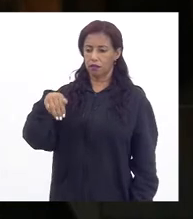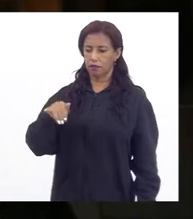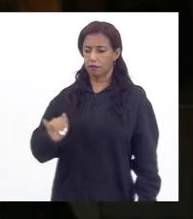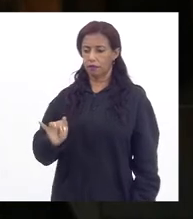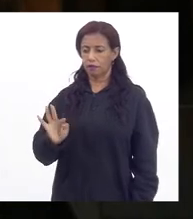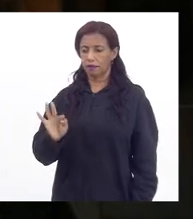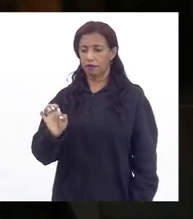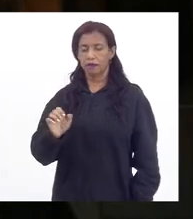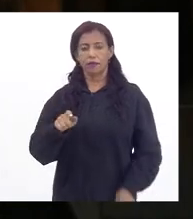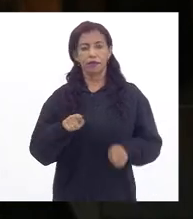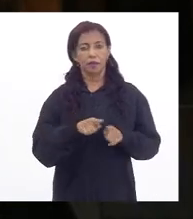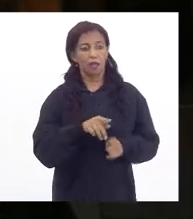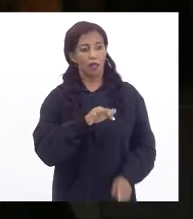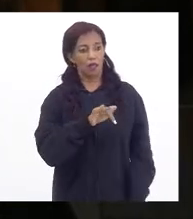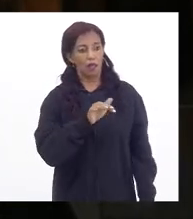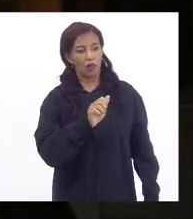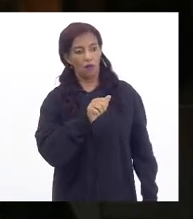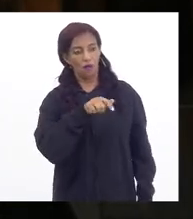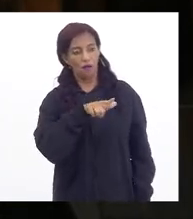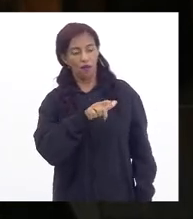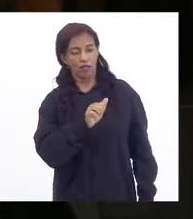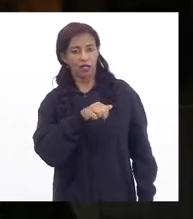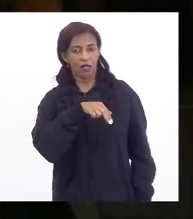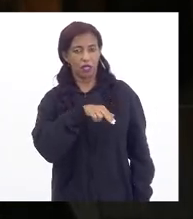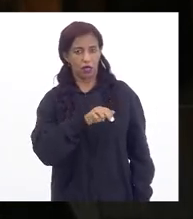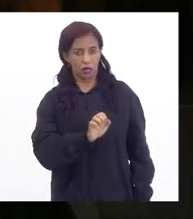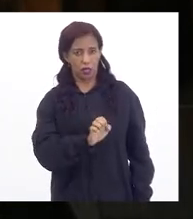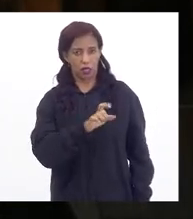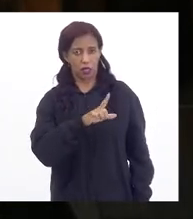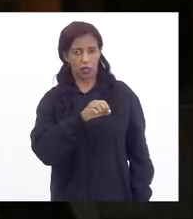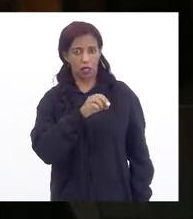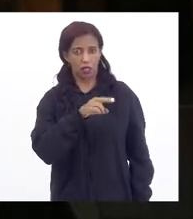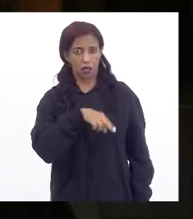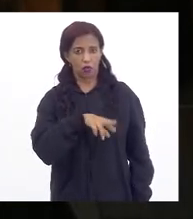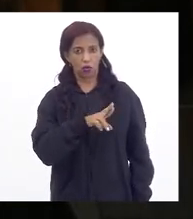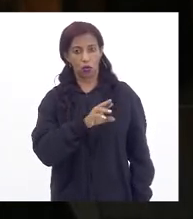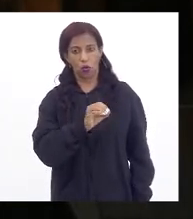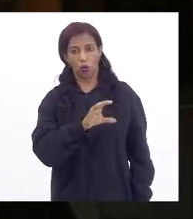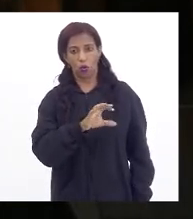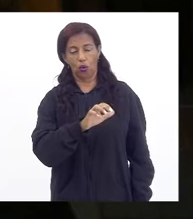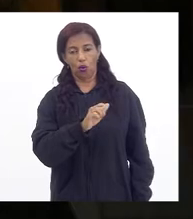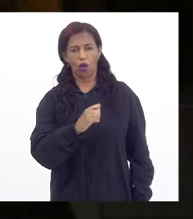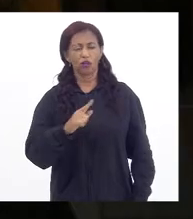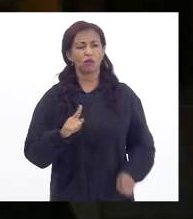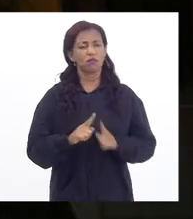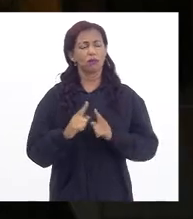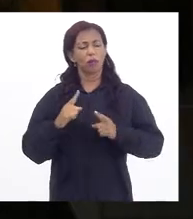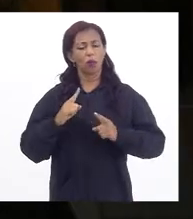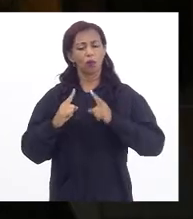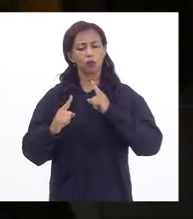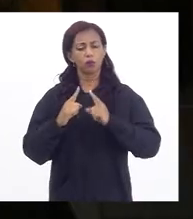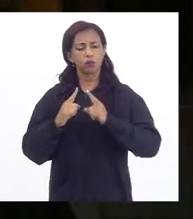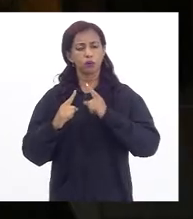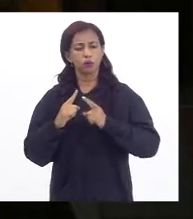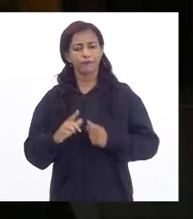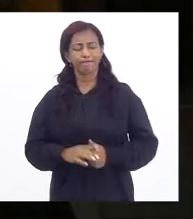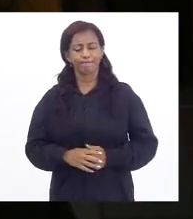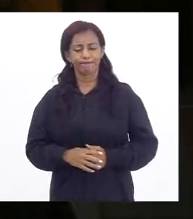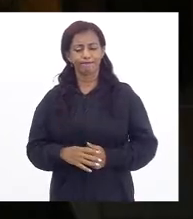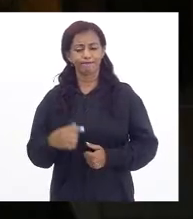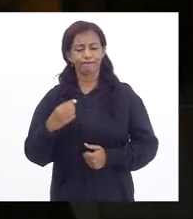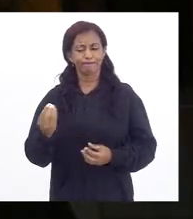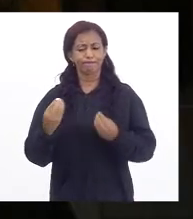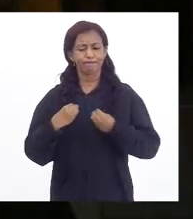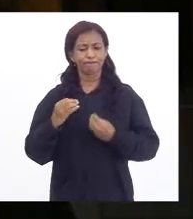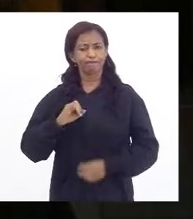e de Fazenda, Nelson Rocha, e também de debate, nos